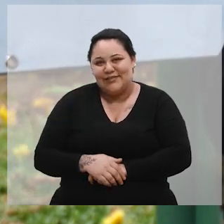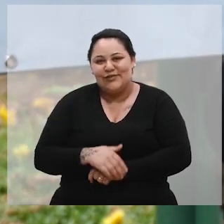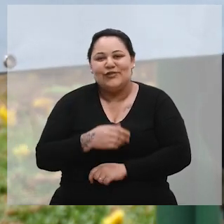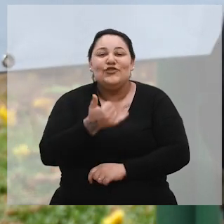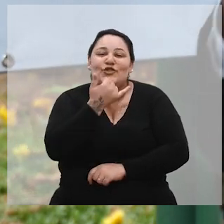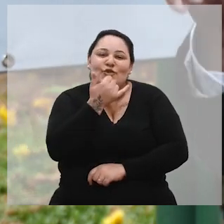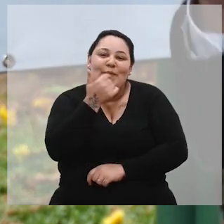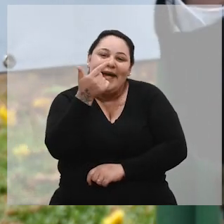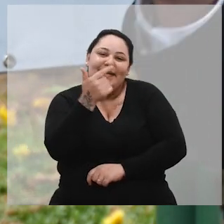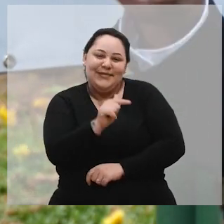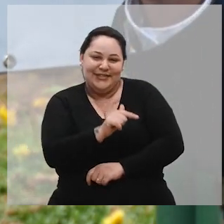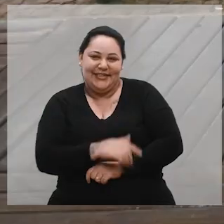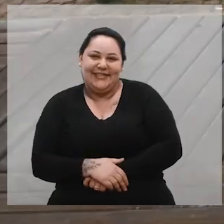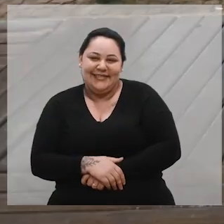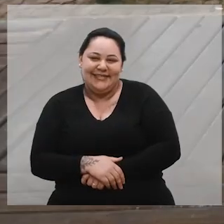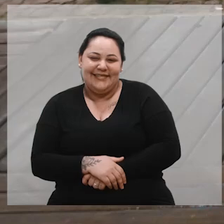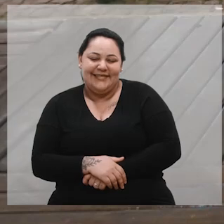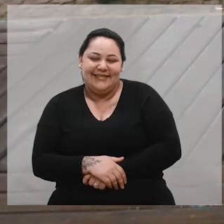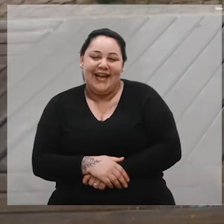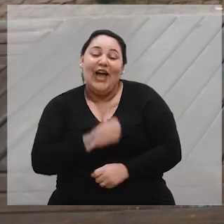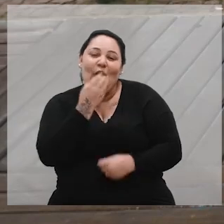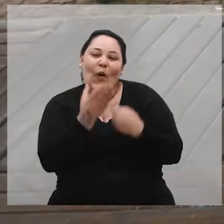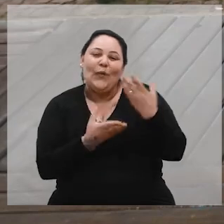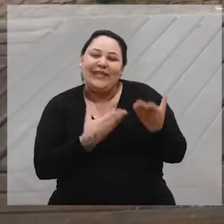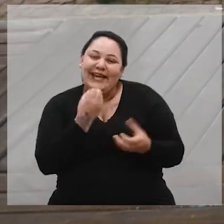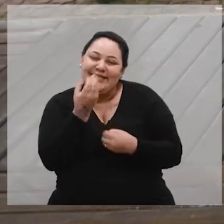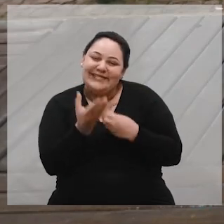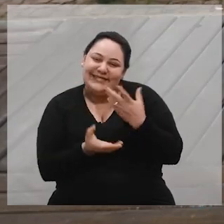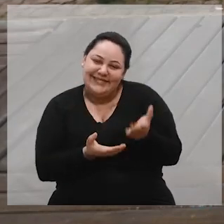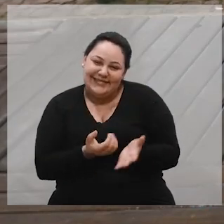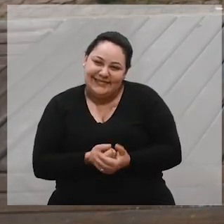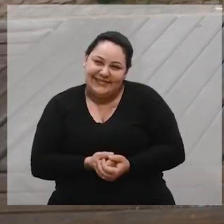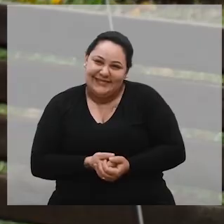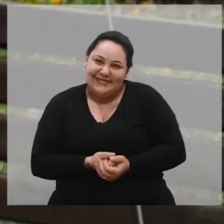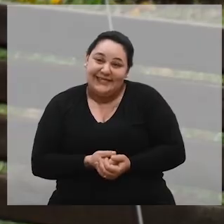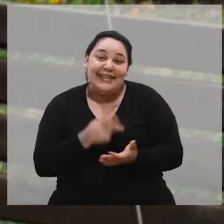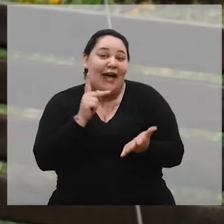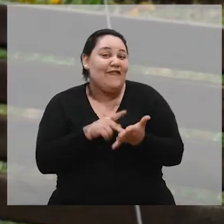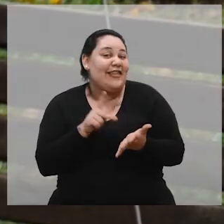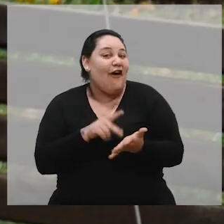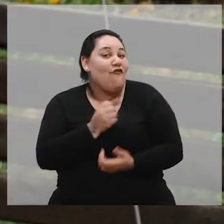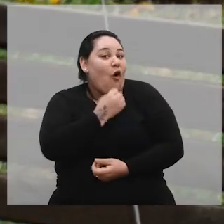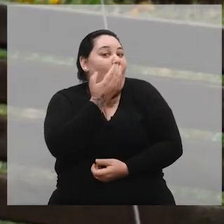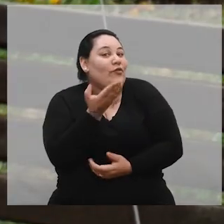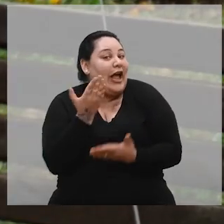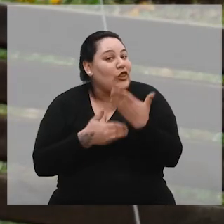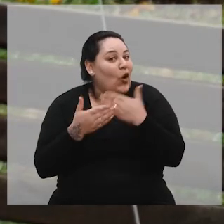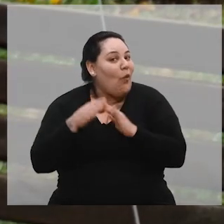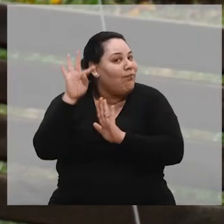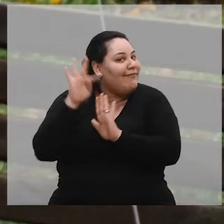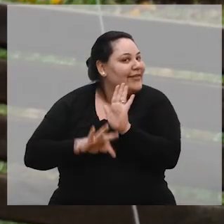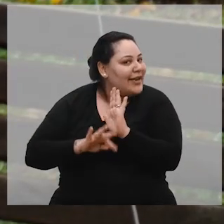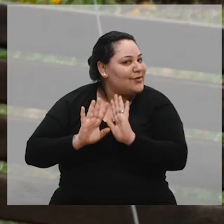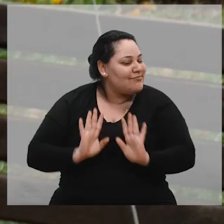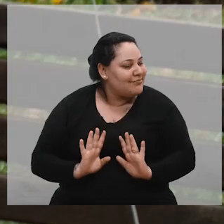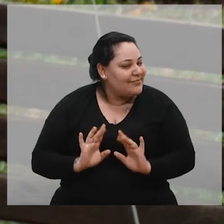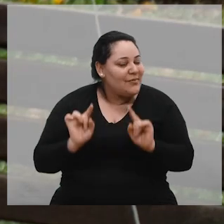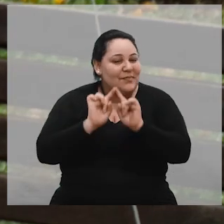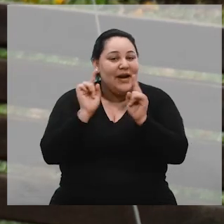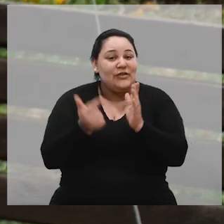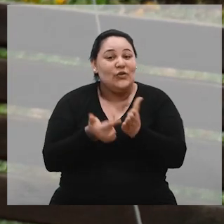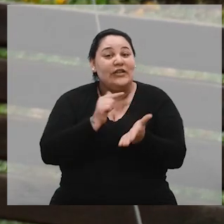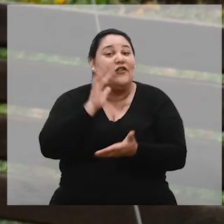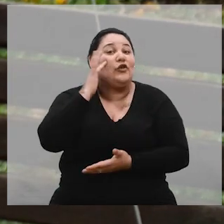pela redundância, nos conta um pouco dos contos. Na verdade, eu não vou contar um pouco dos contos, mas vou contar como esse conto na livro